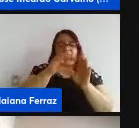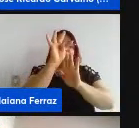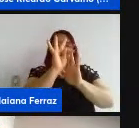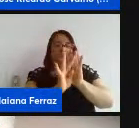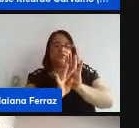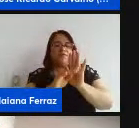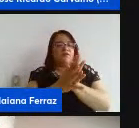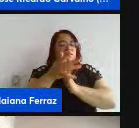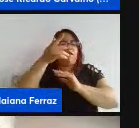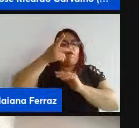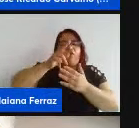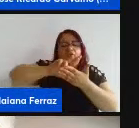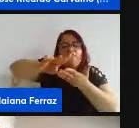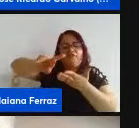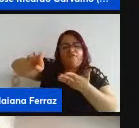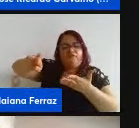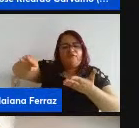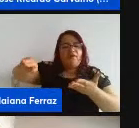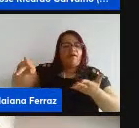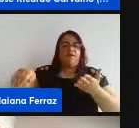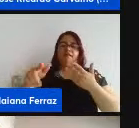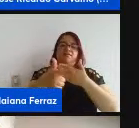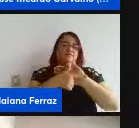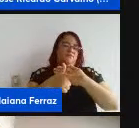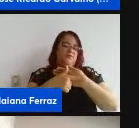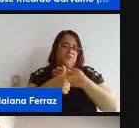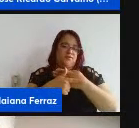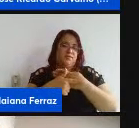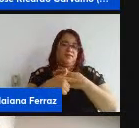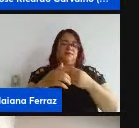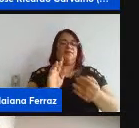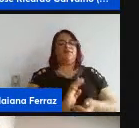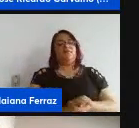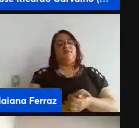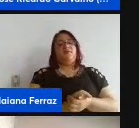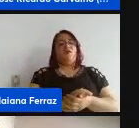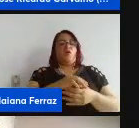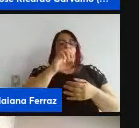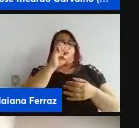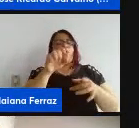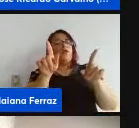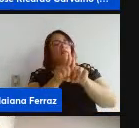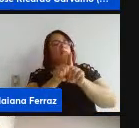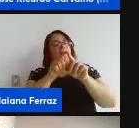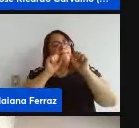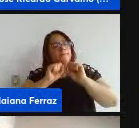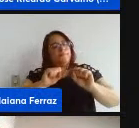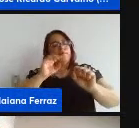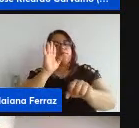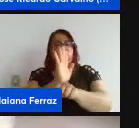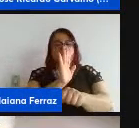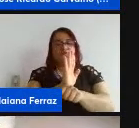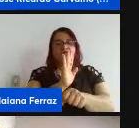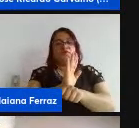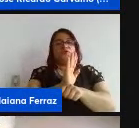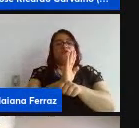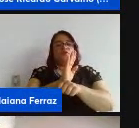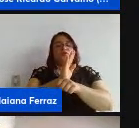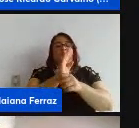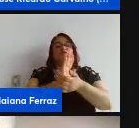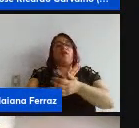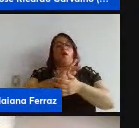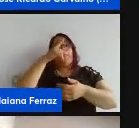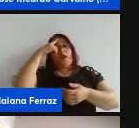diferentes funções, inclusive função adversativa, né? Então, o E também pode contribuir para constatar as ideias, assumindo o papel de